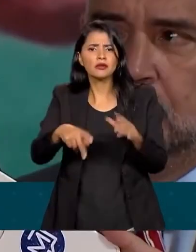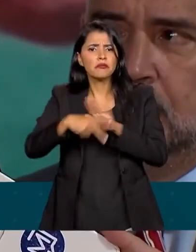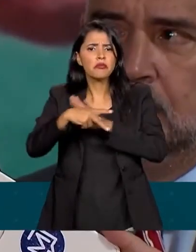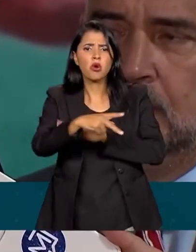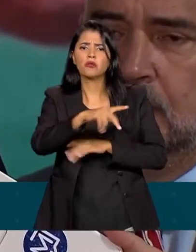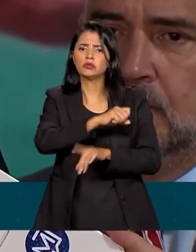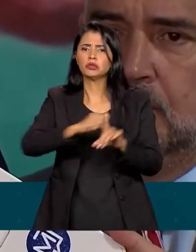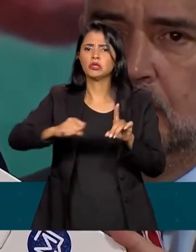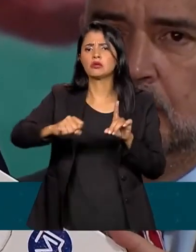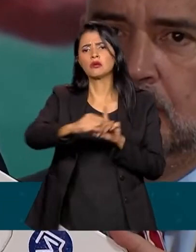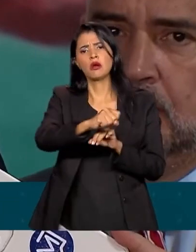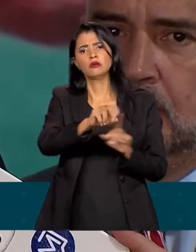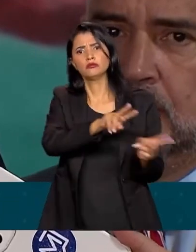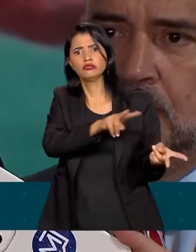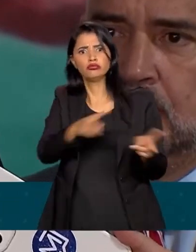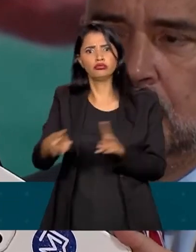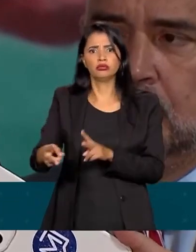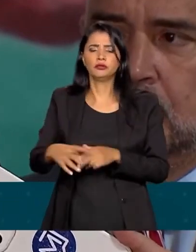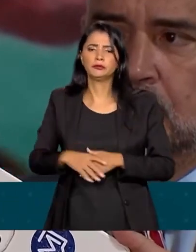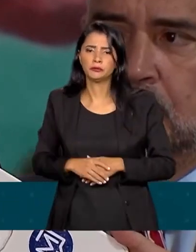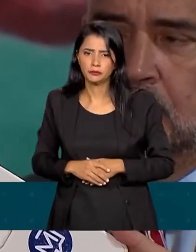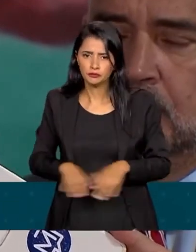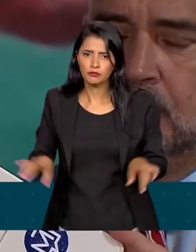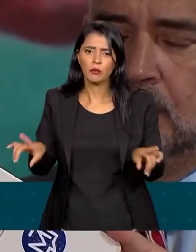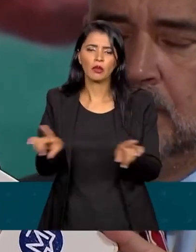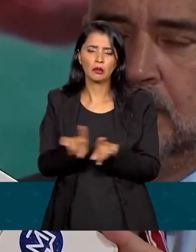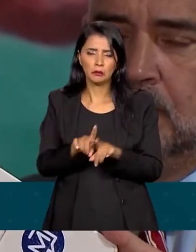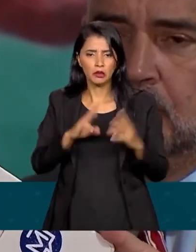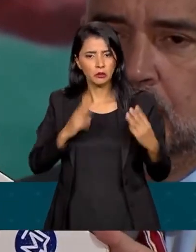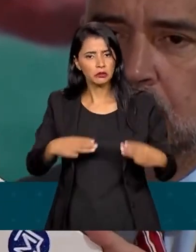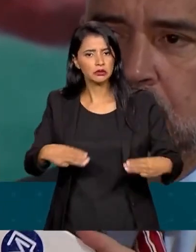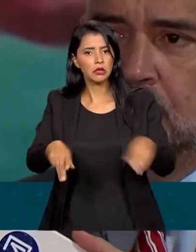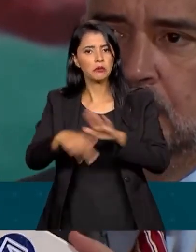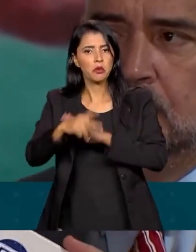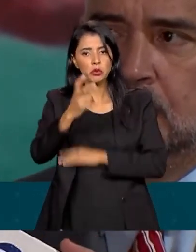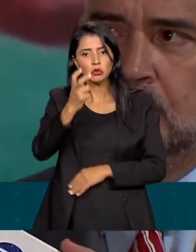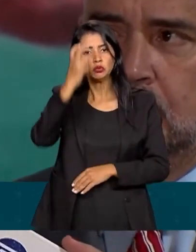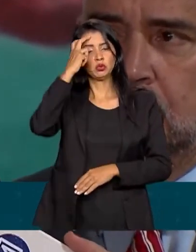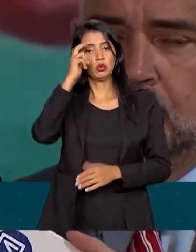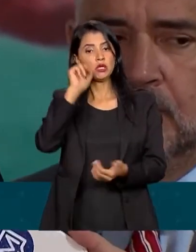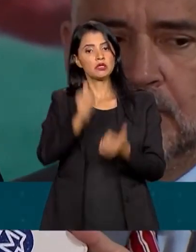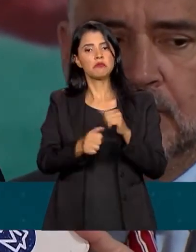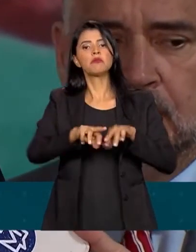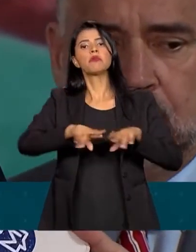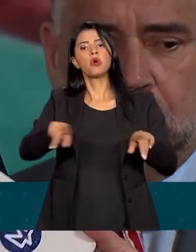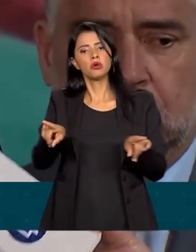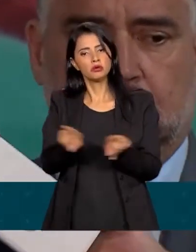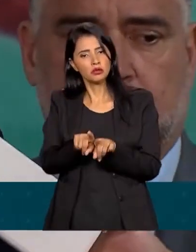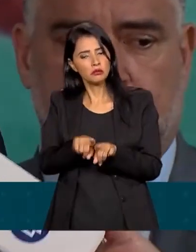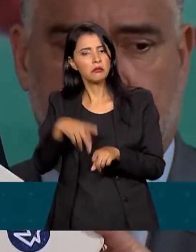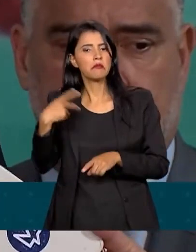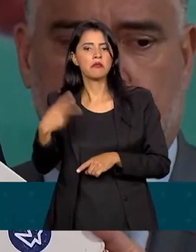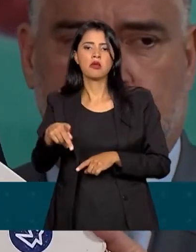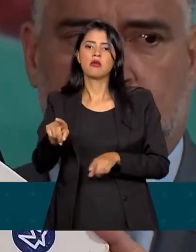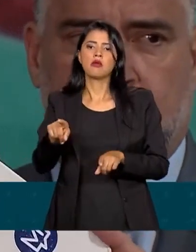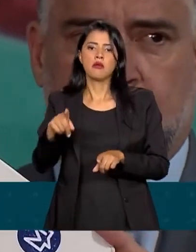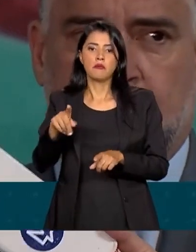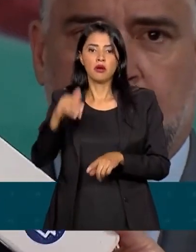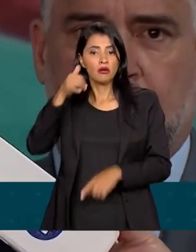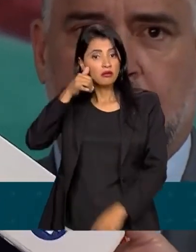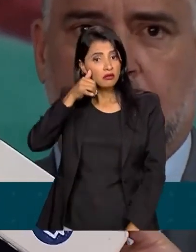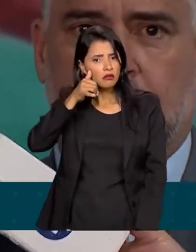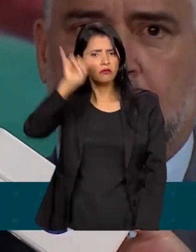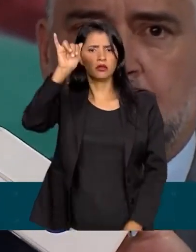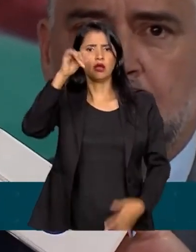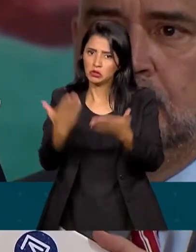mental. Incluímos também o Ministério da Cultura e do Esporte, exatamente porque são ações